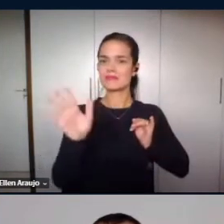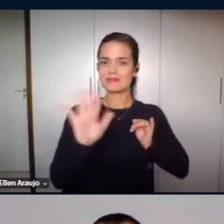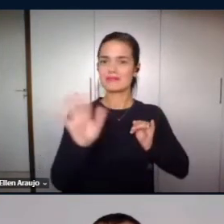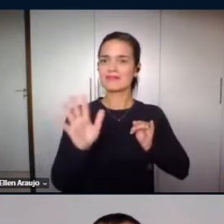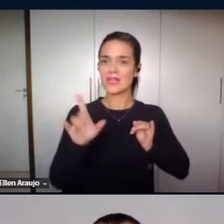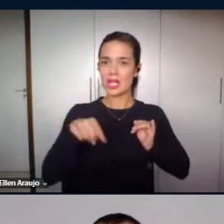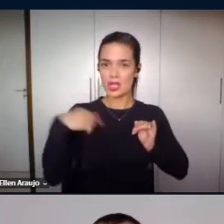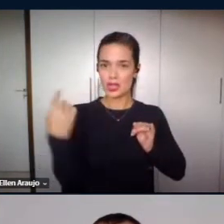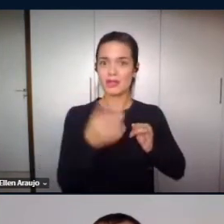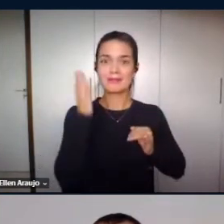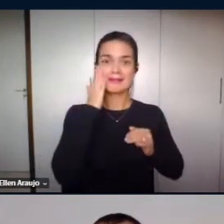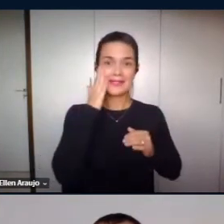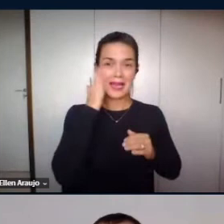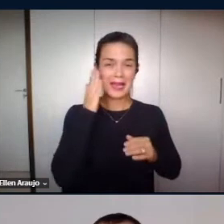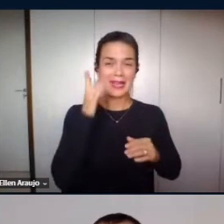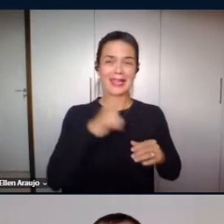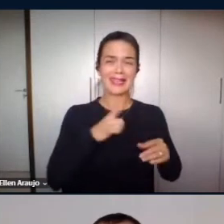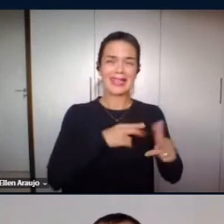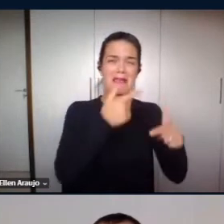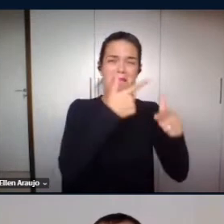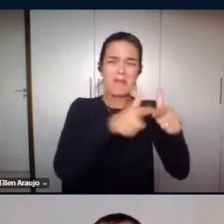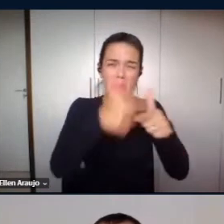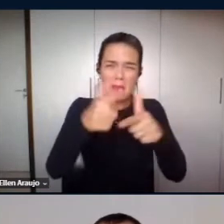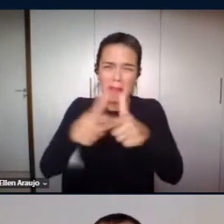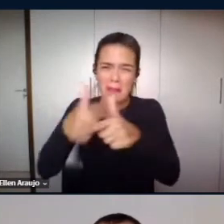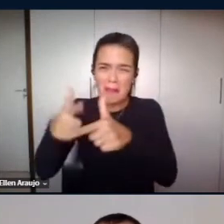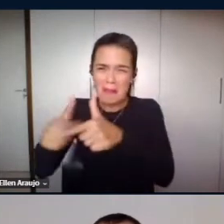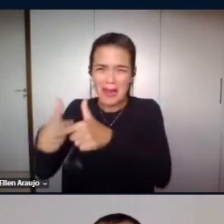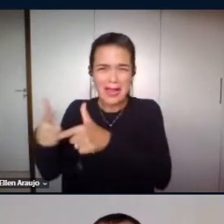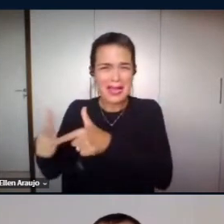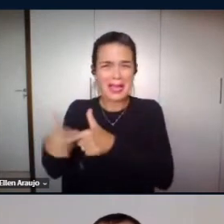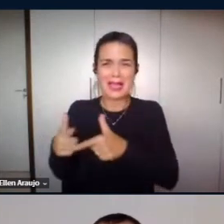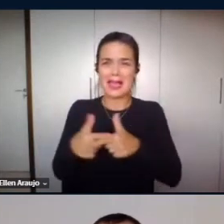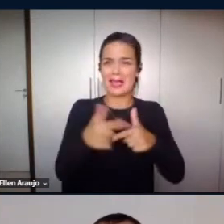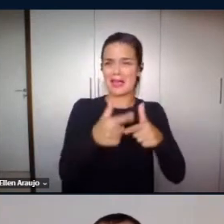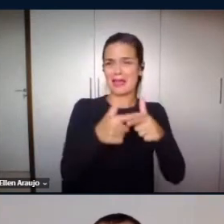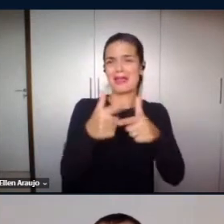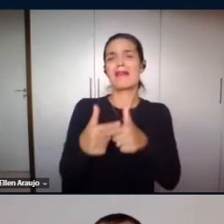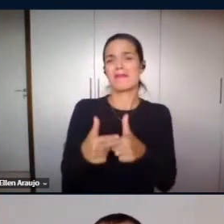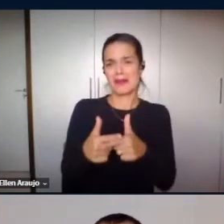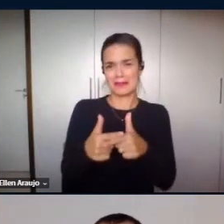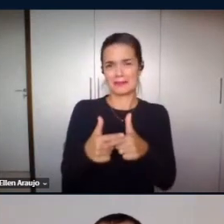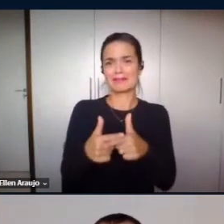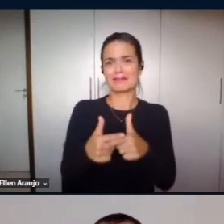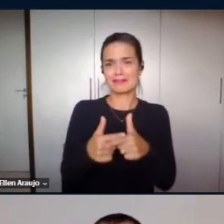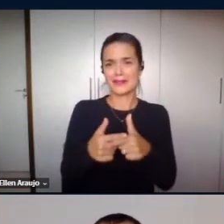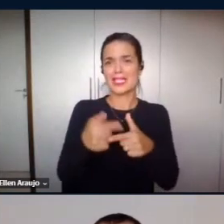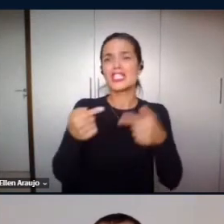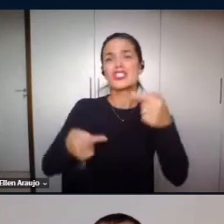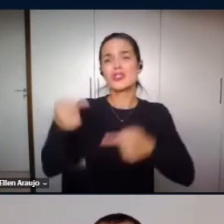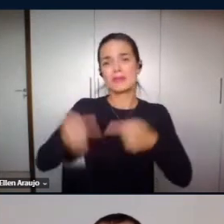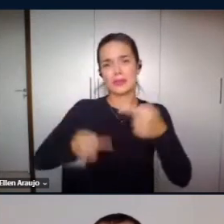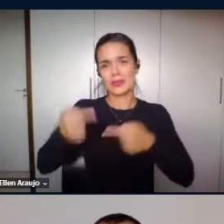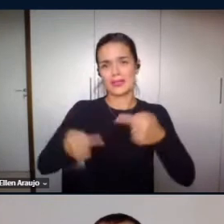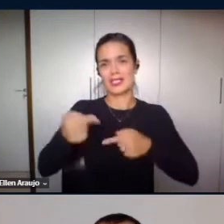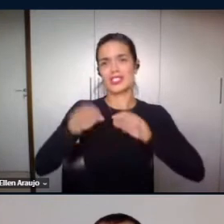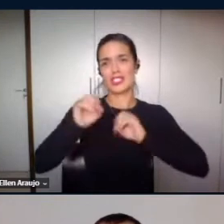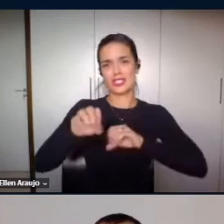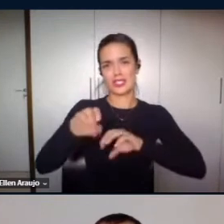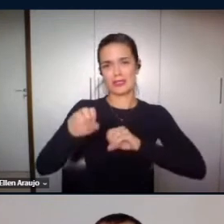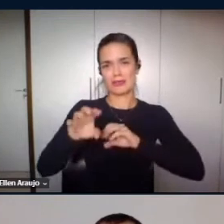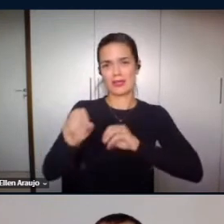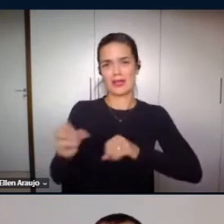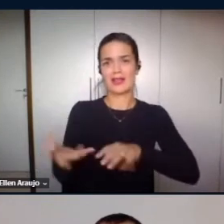nos acompanham quando tratamos das questões atinentes a políticas educacionais de inclusão